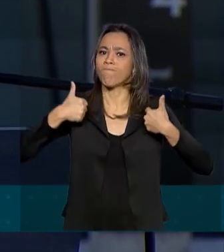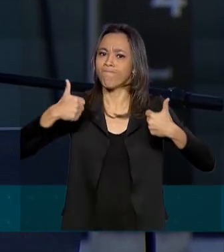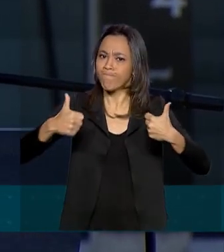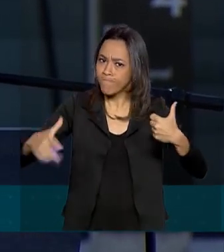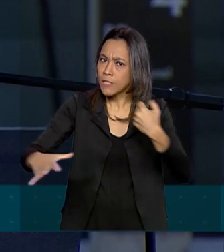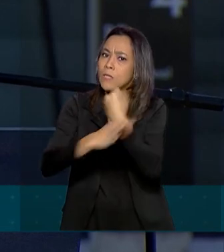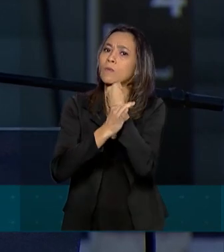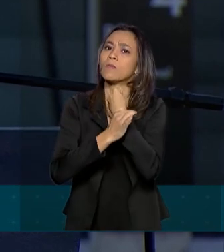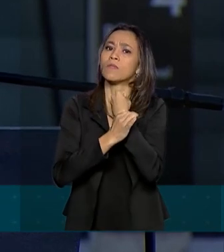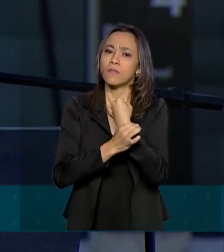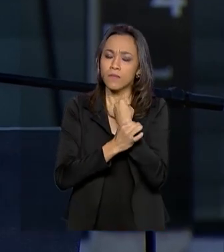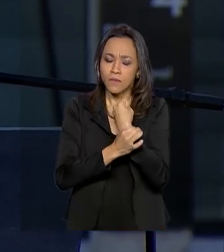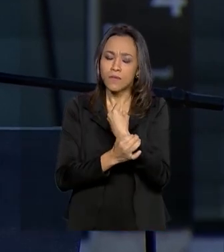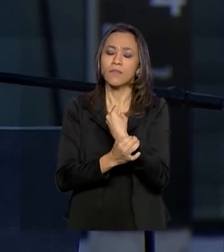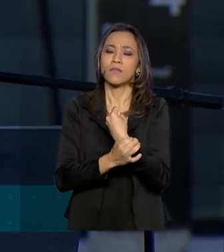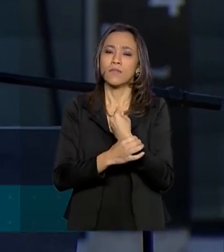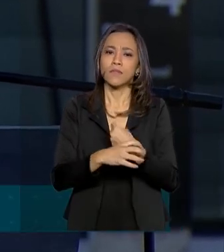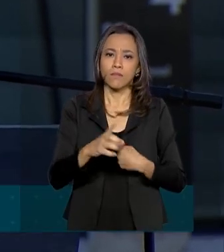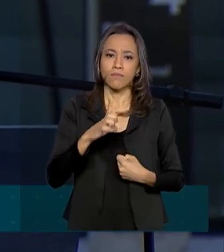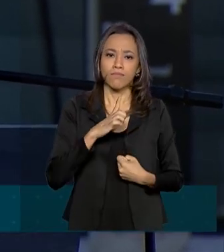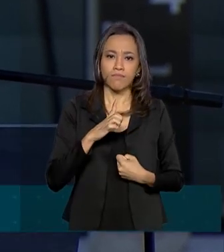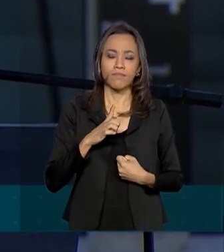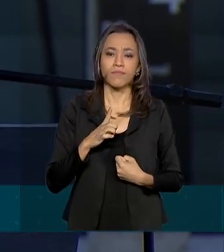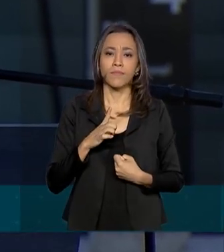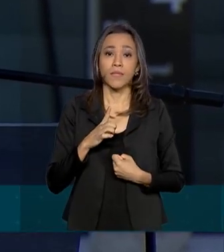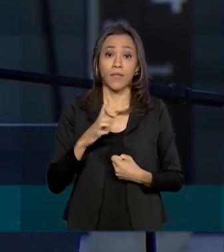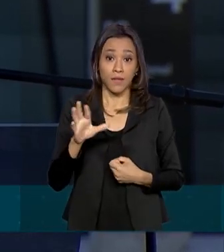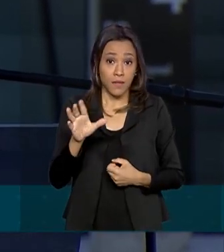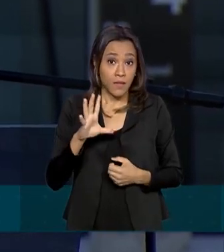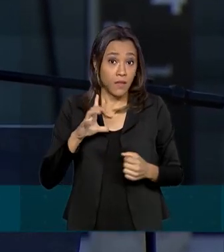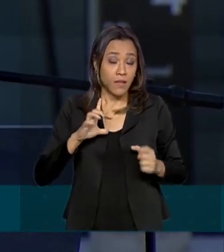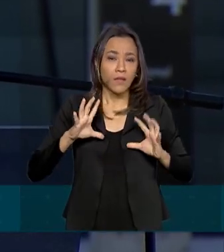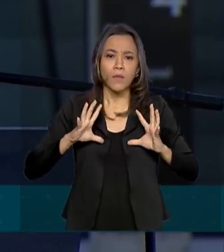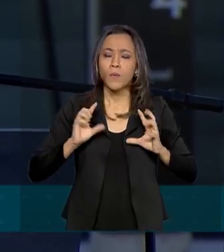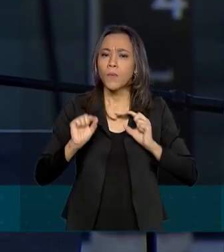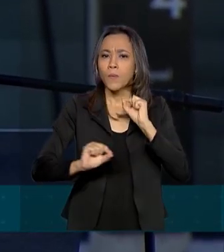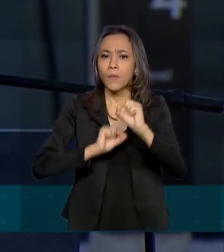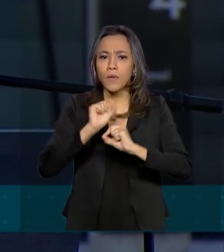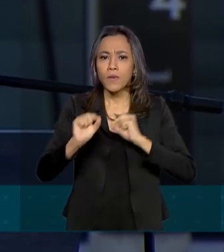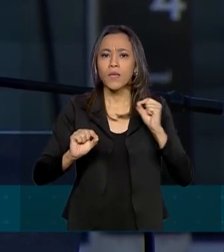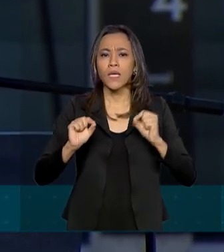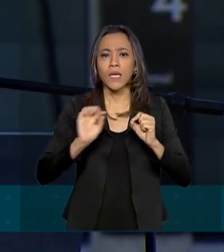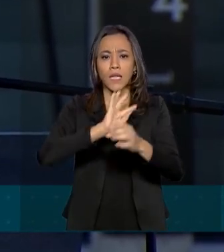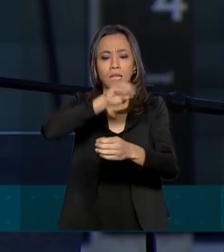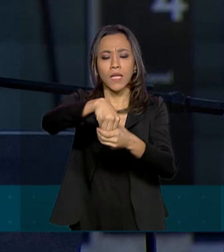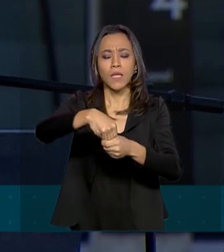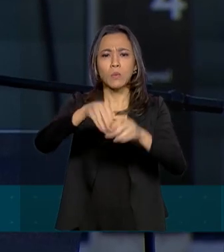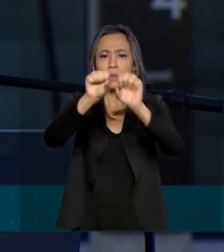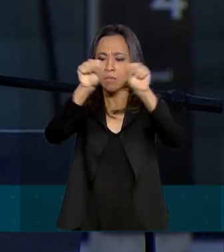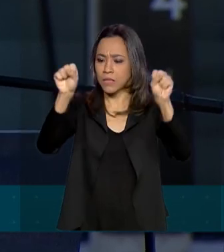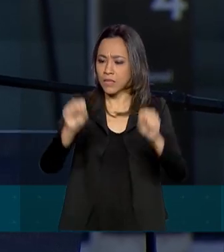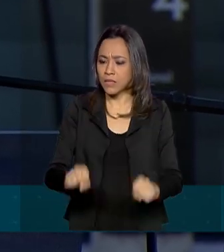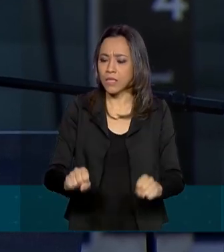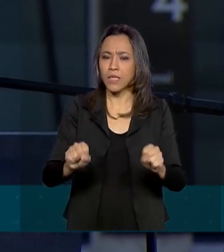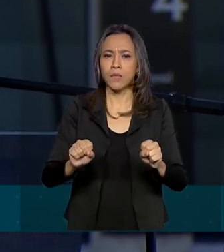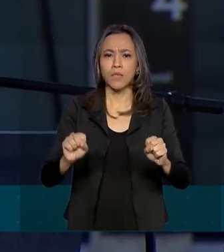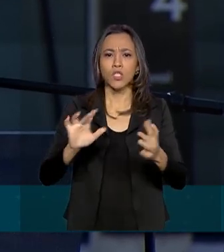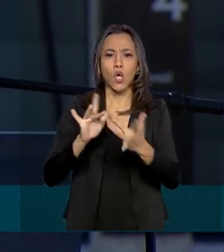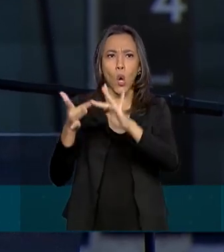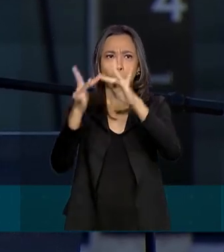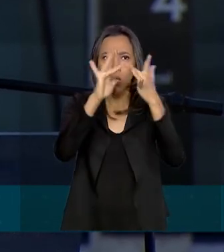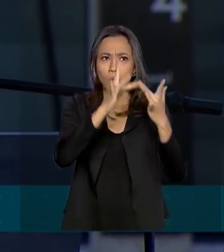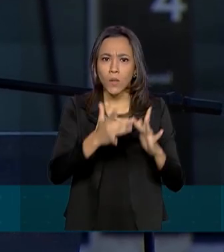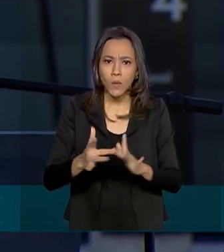segurança e disponibilidade de rede, possuindo todos o sistema de conectividade, energia,